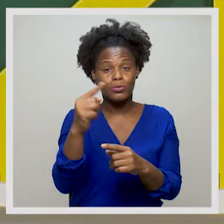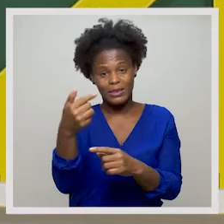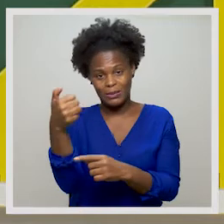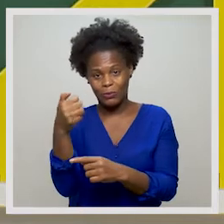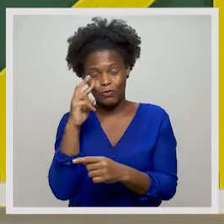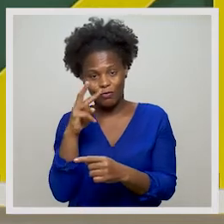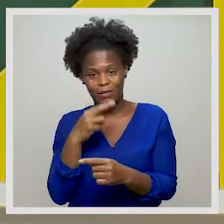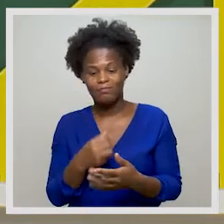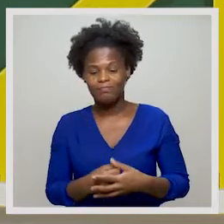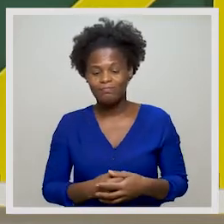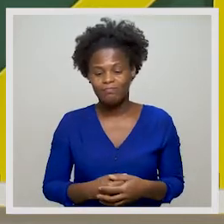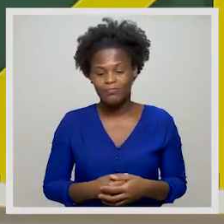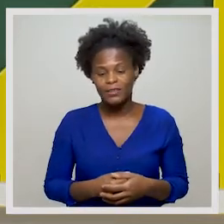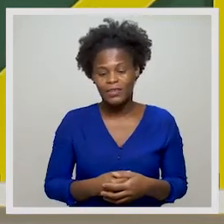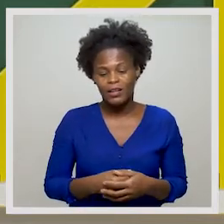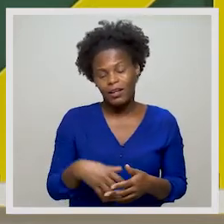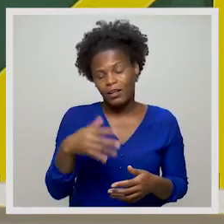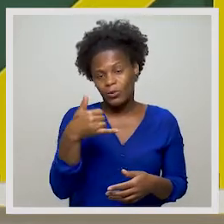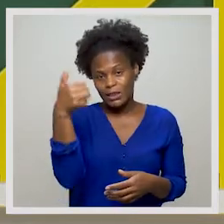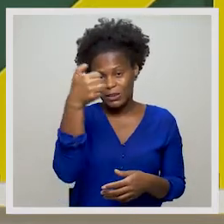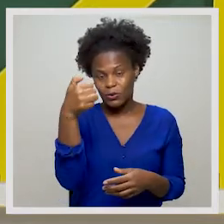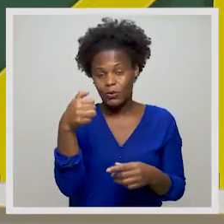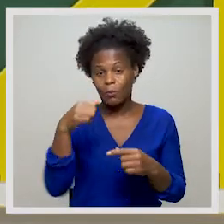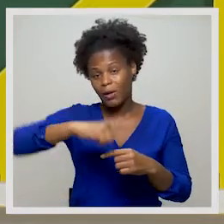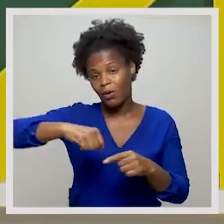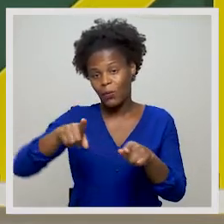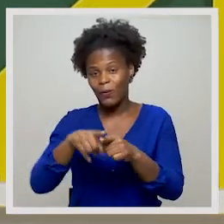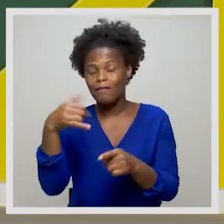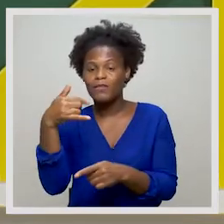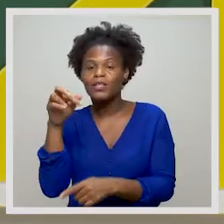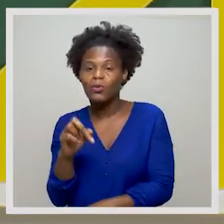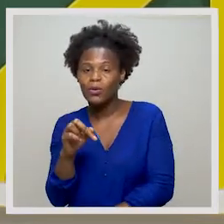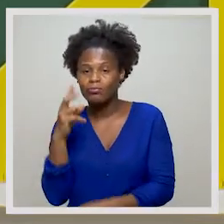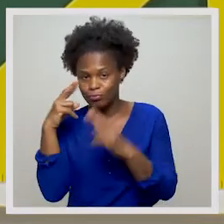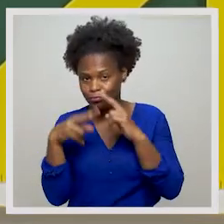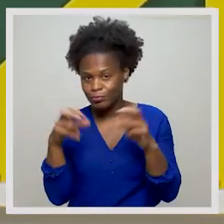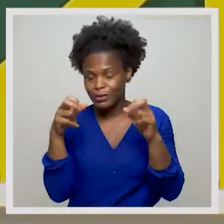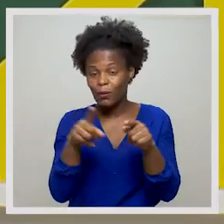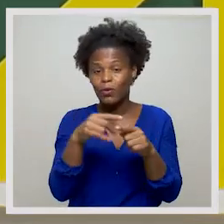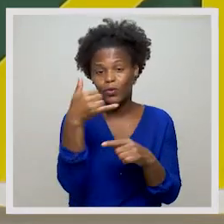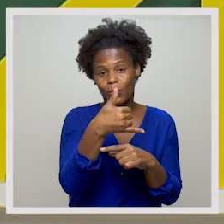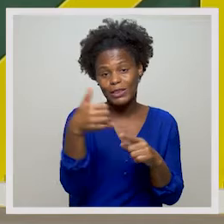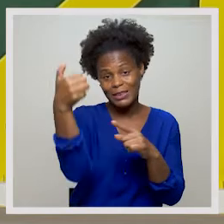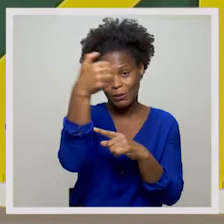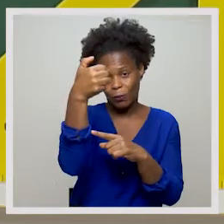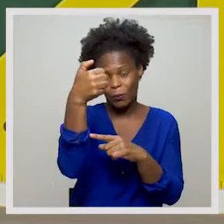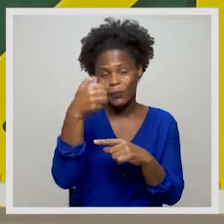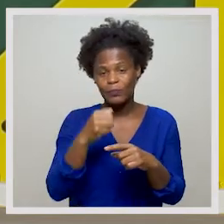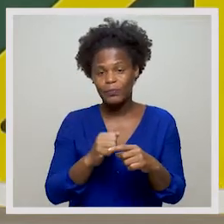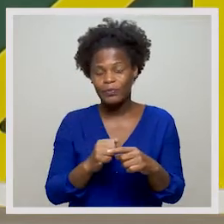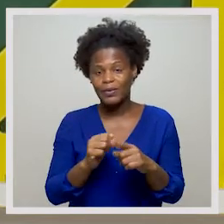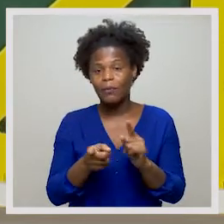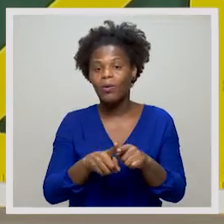5, maior ou igual a 28, eu vou encontrar 2 elevado a 5, que